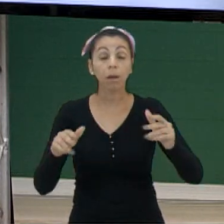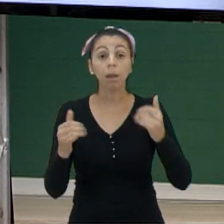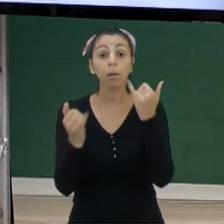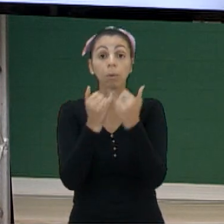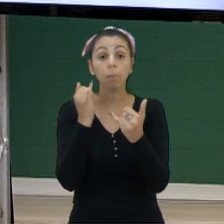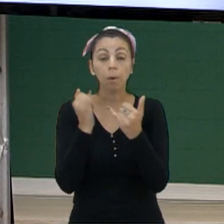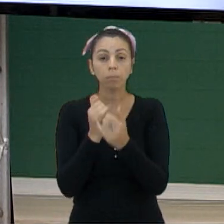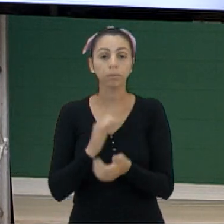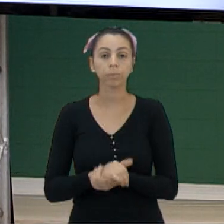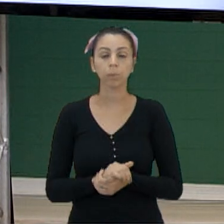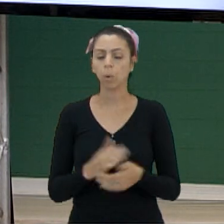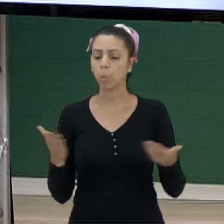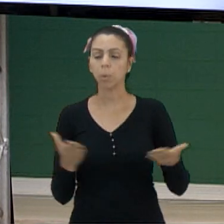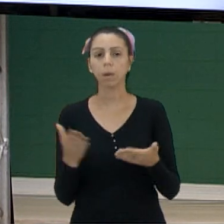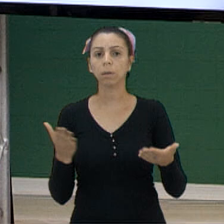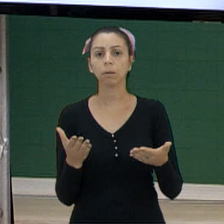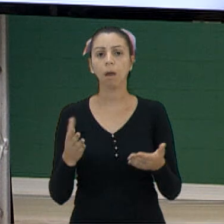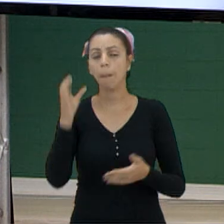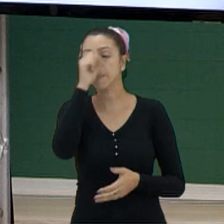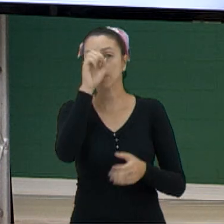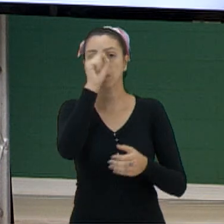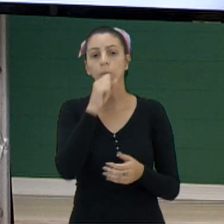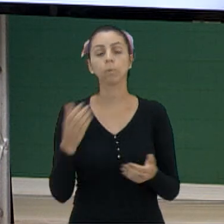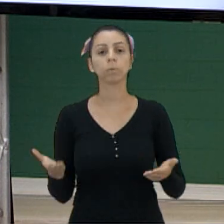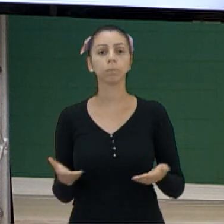Vamos prosseguir. O que a gente aprendeu hoje?